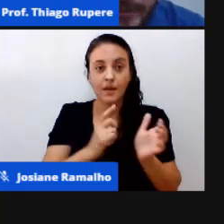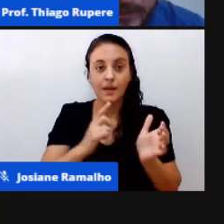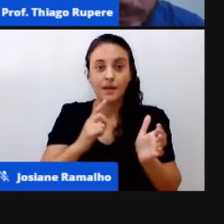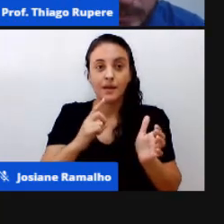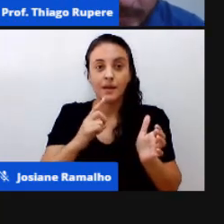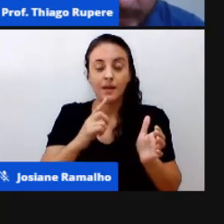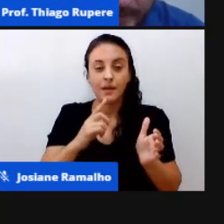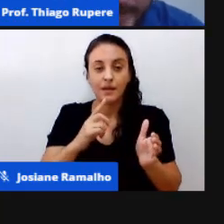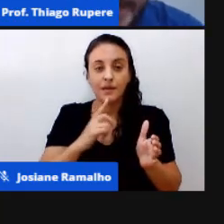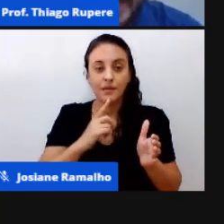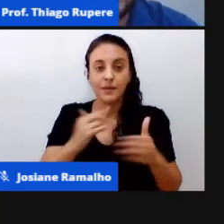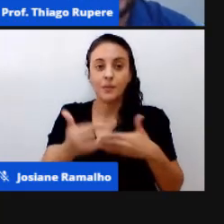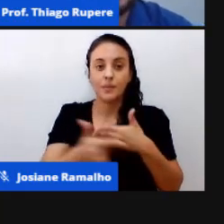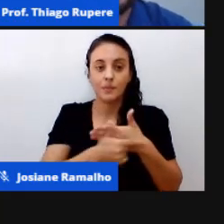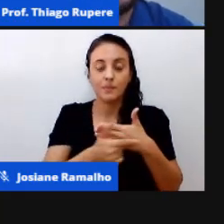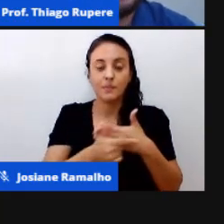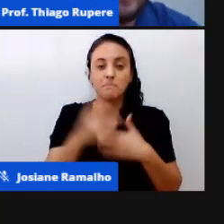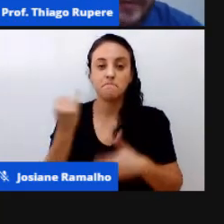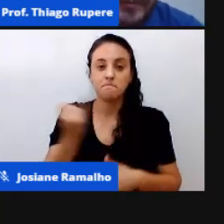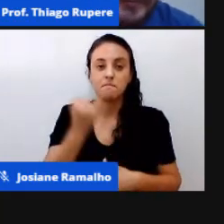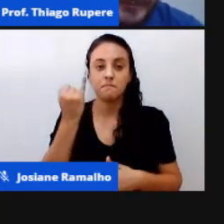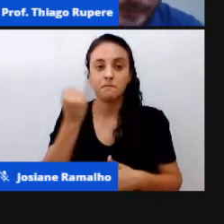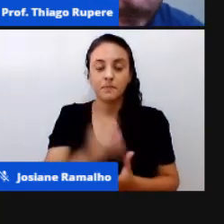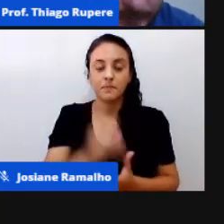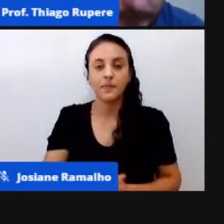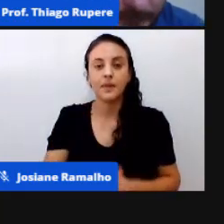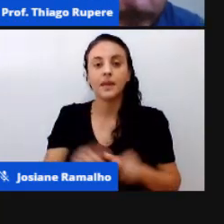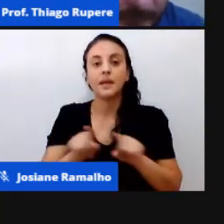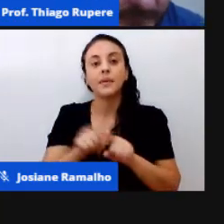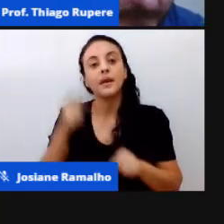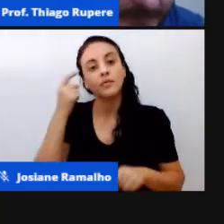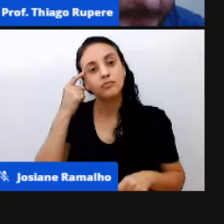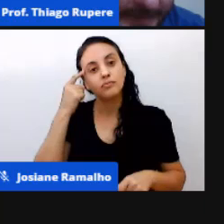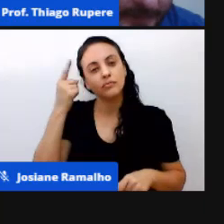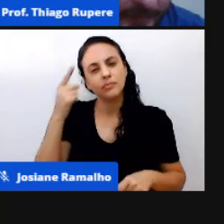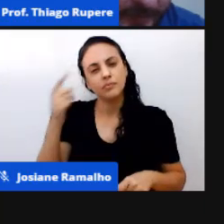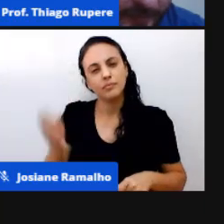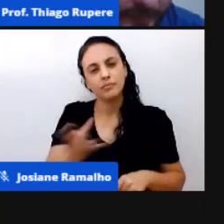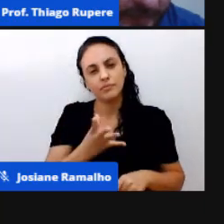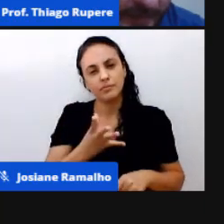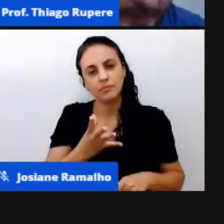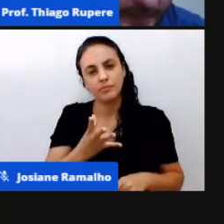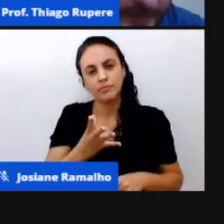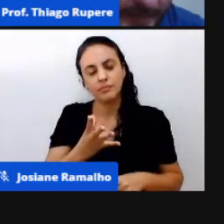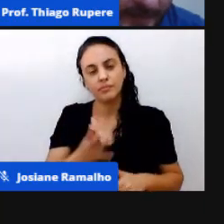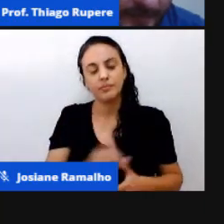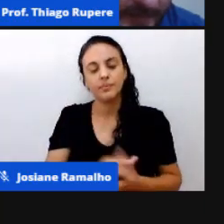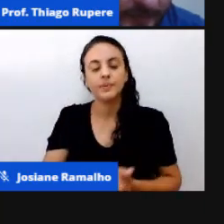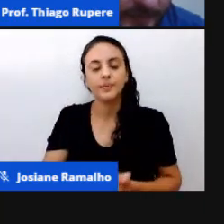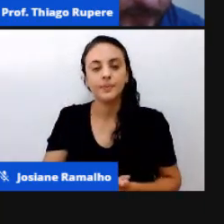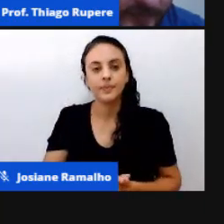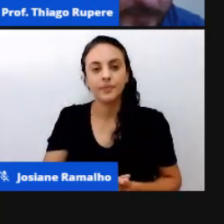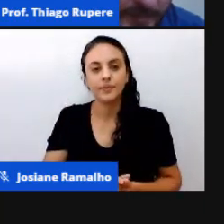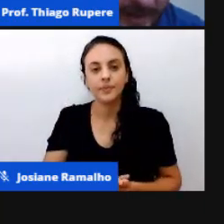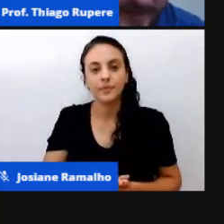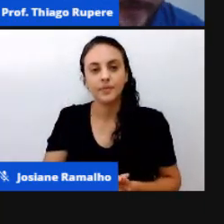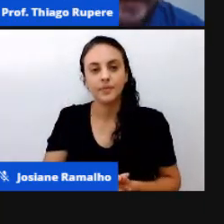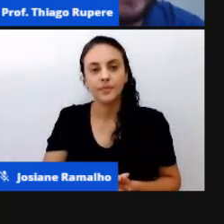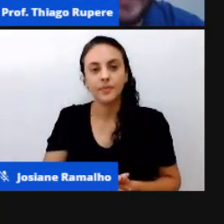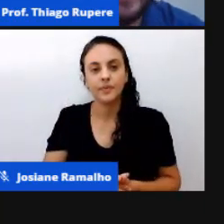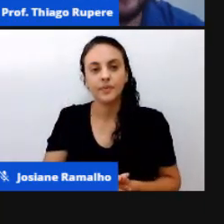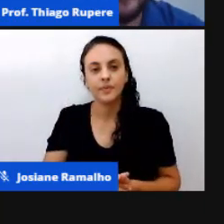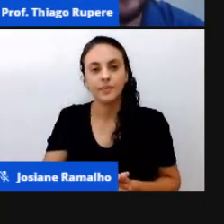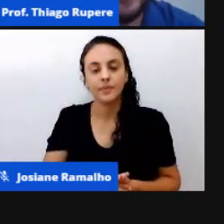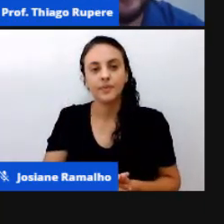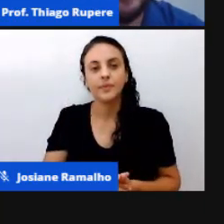muito importante. A inovação, depois nós vamos falar aqui também a respeito de